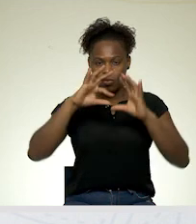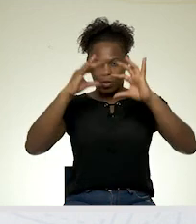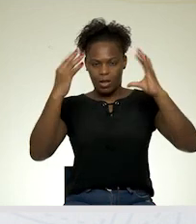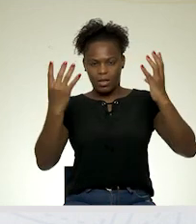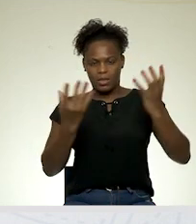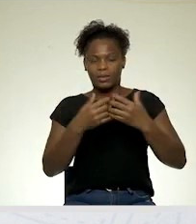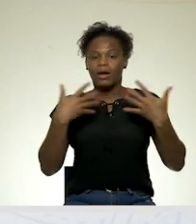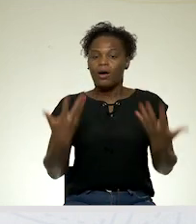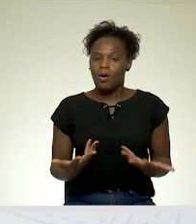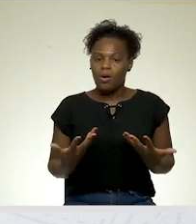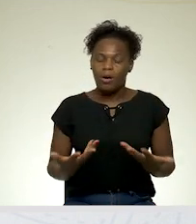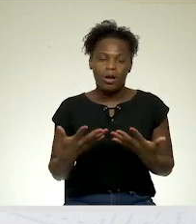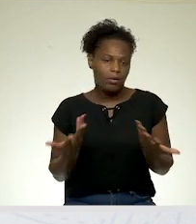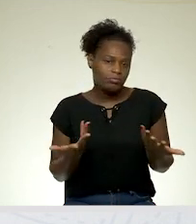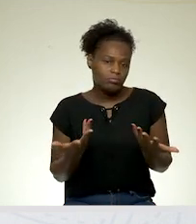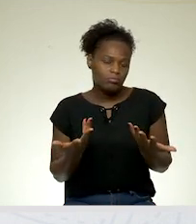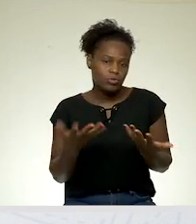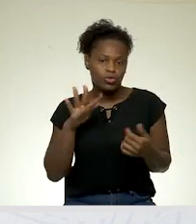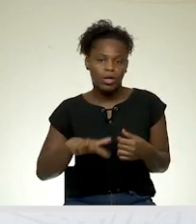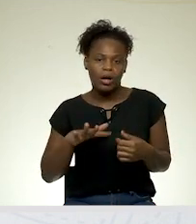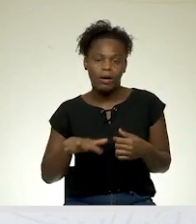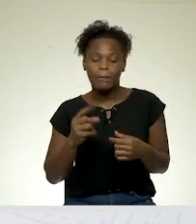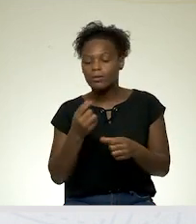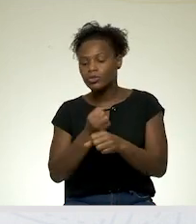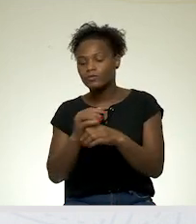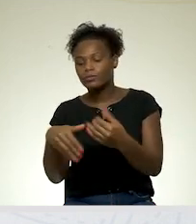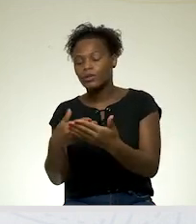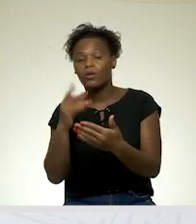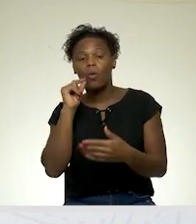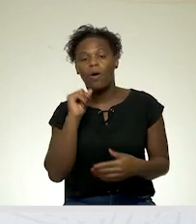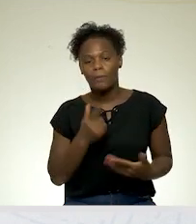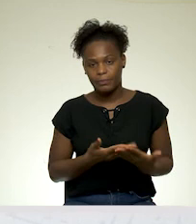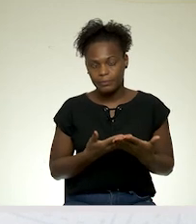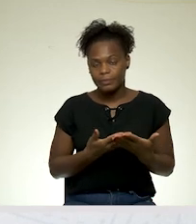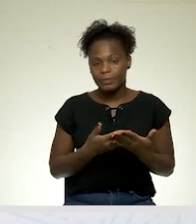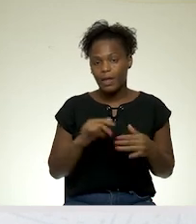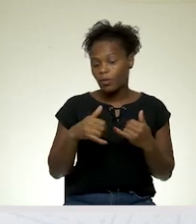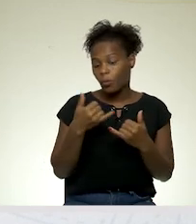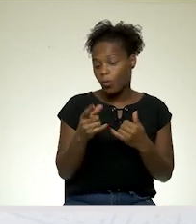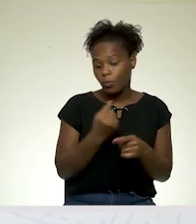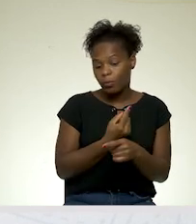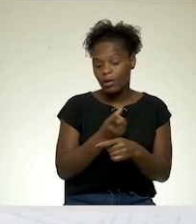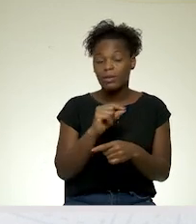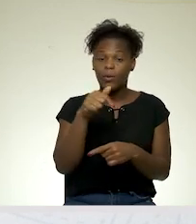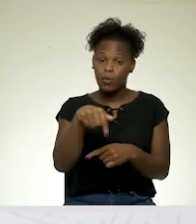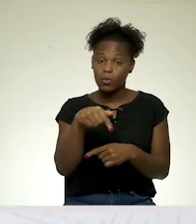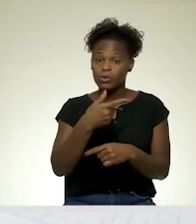natureza passa a estar ao serviço do homem. Além